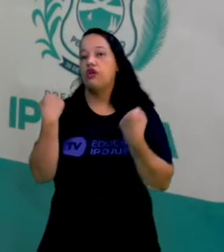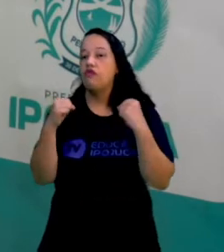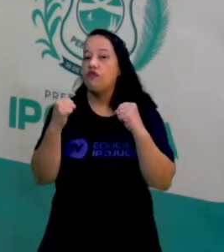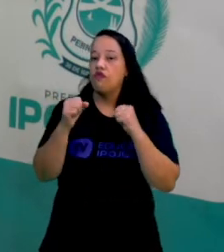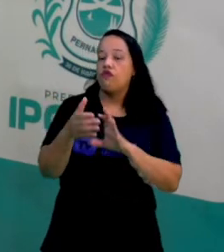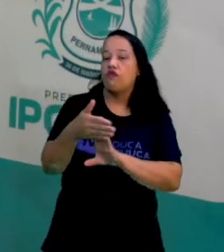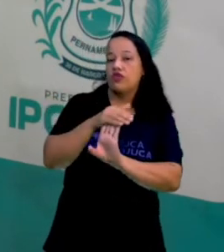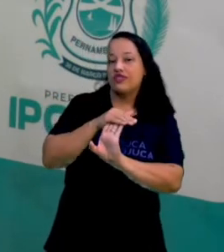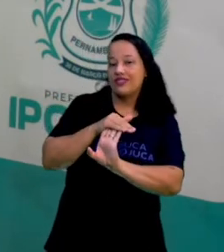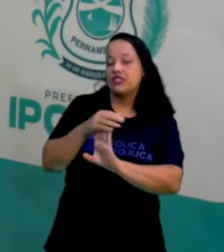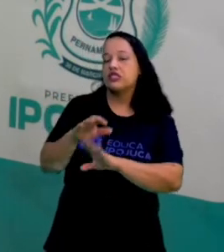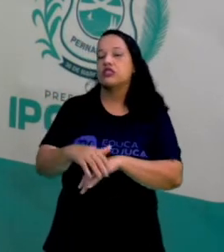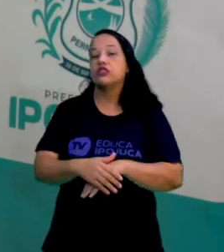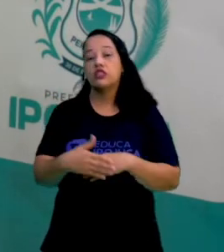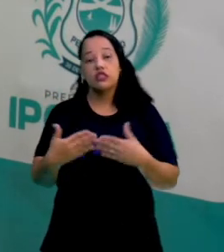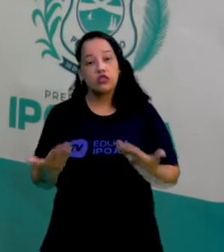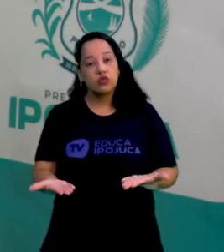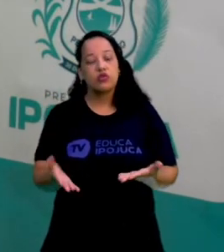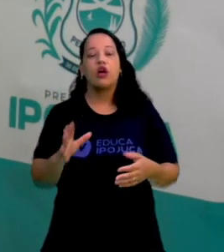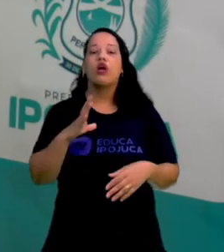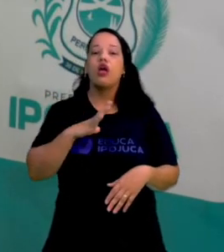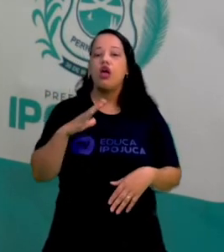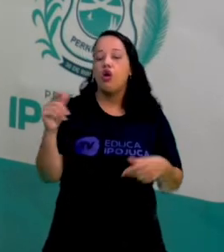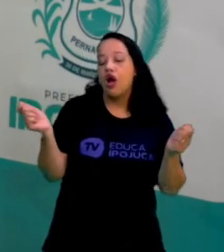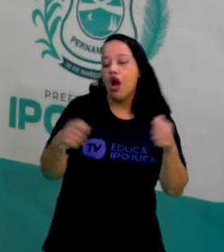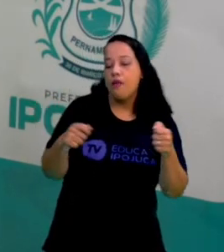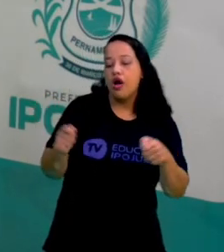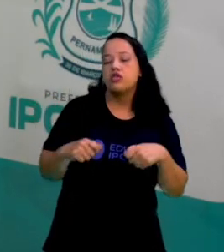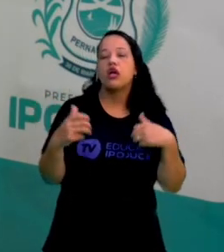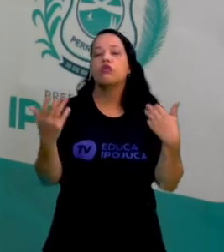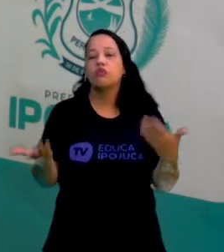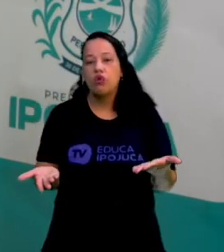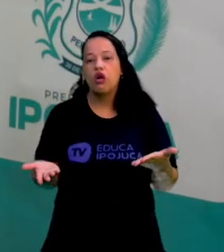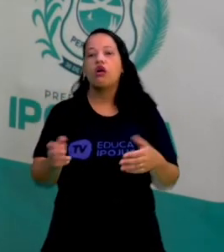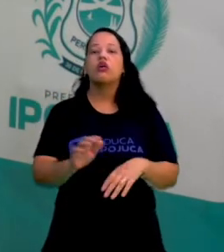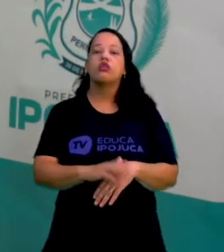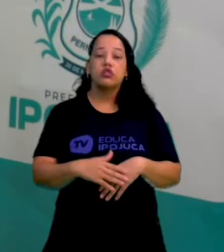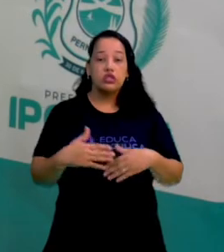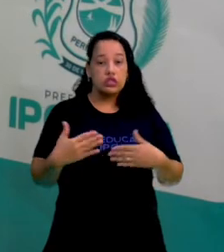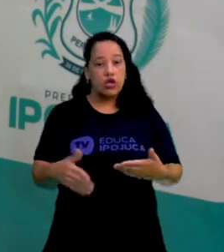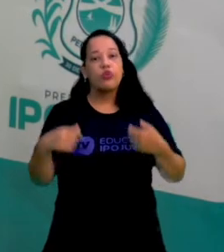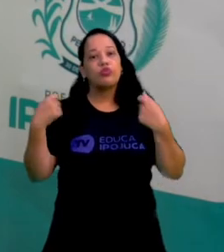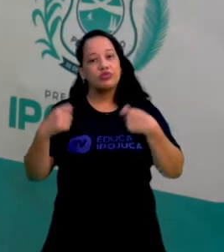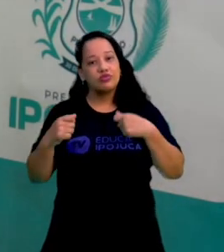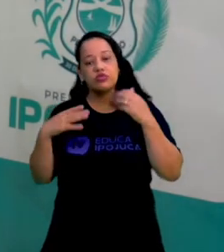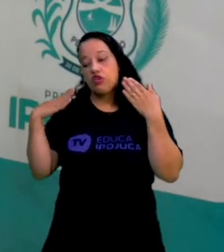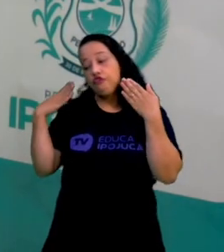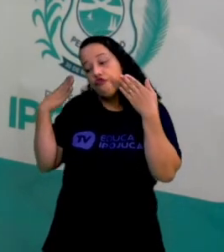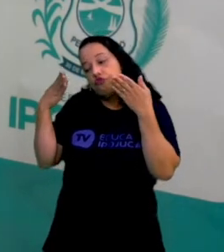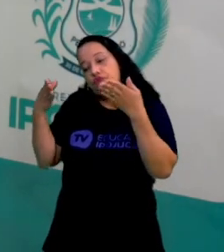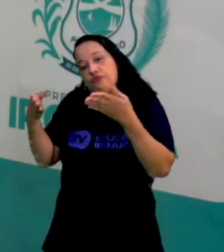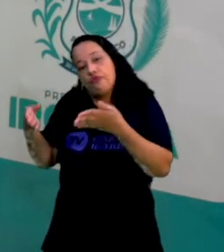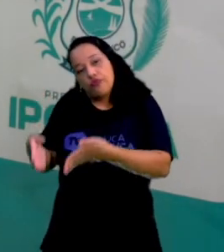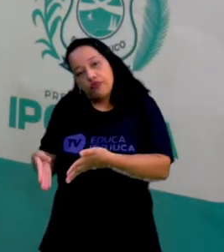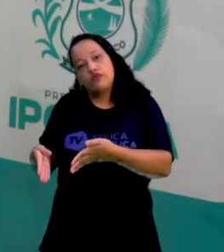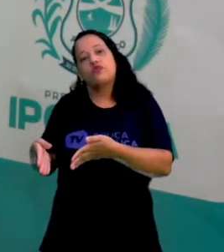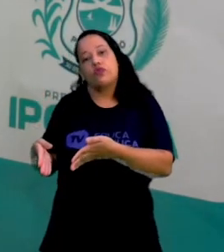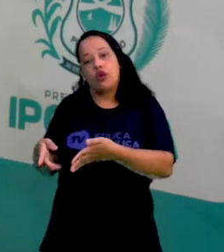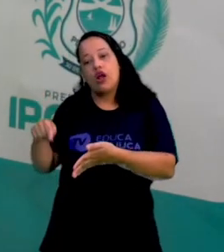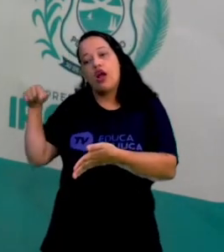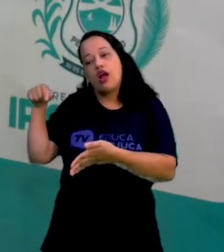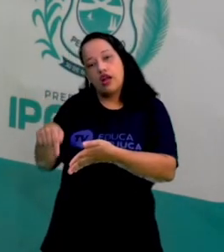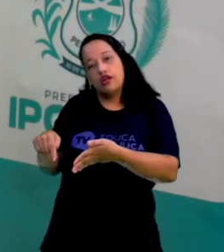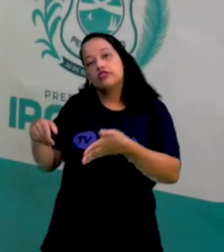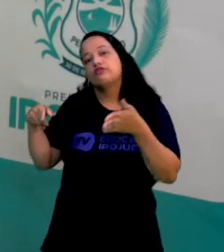flexibilidade. Então, qual é a capacidade que a gente quer desenvolver? A gente vai fazer exercícios específicos para